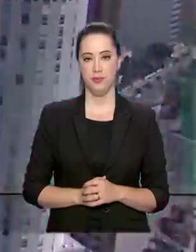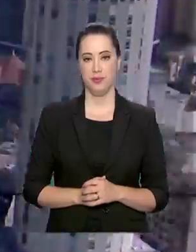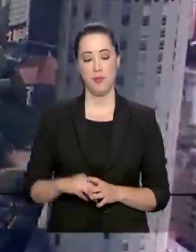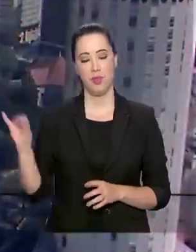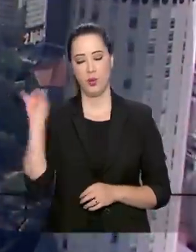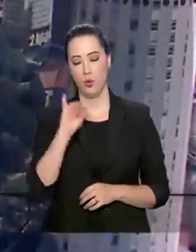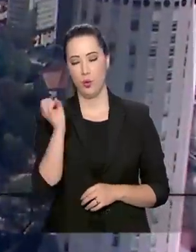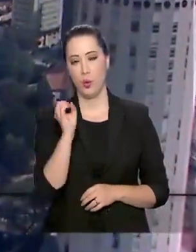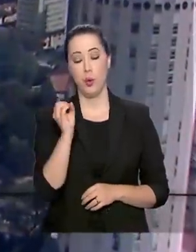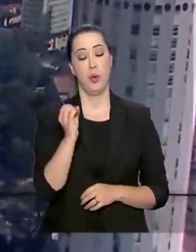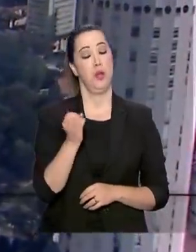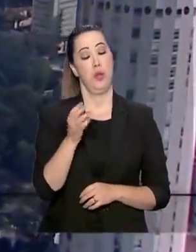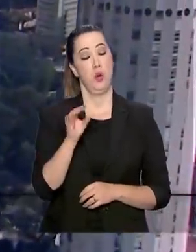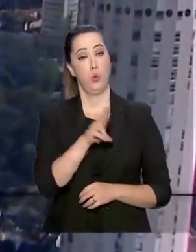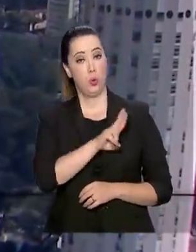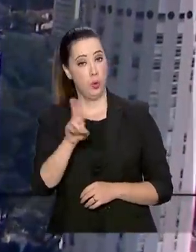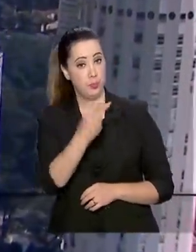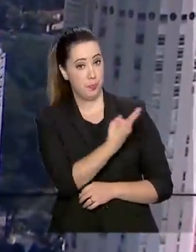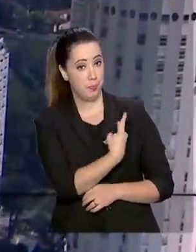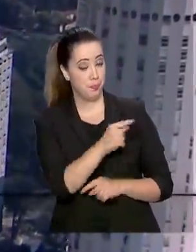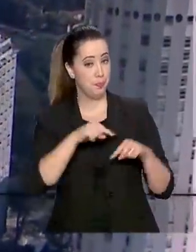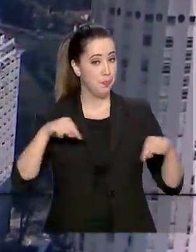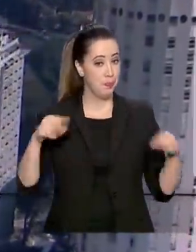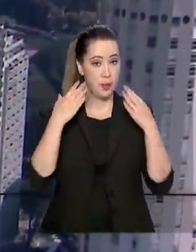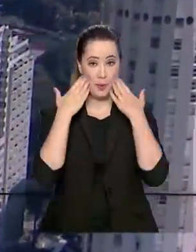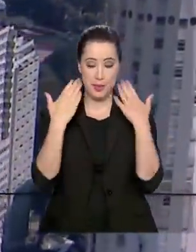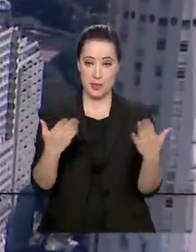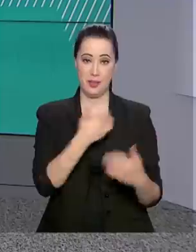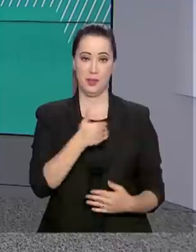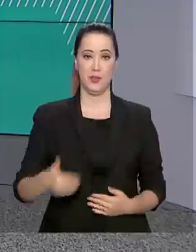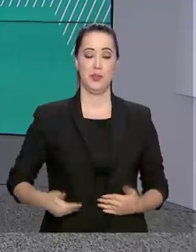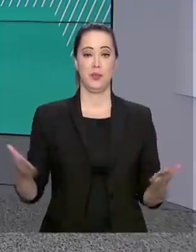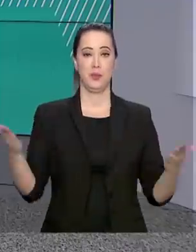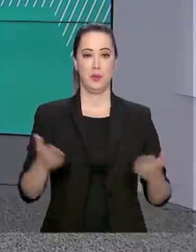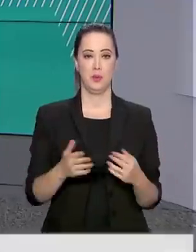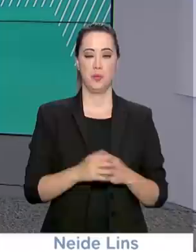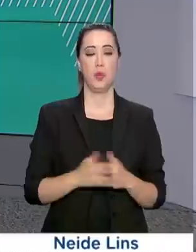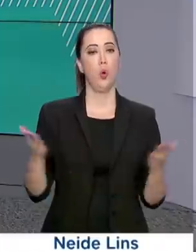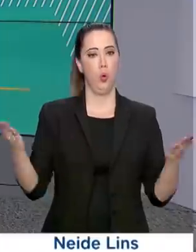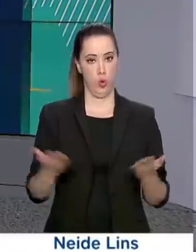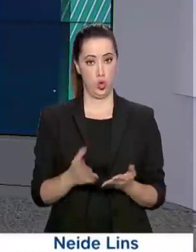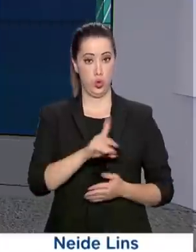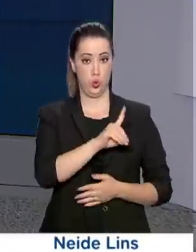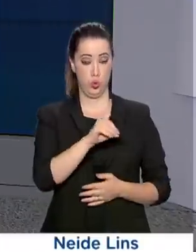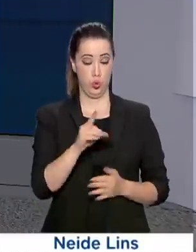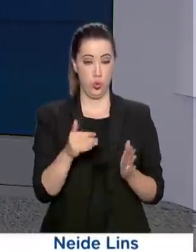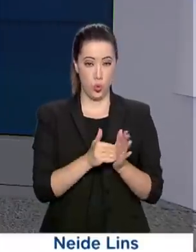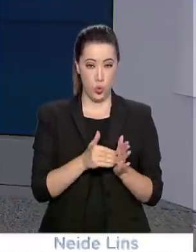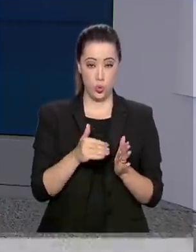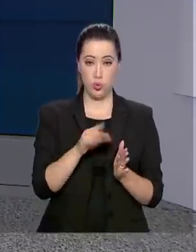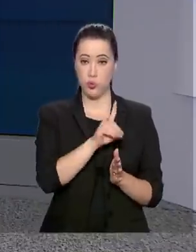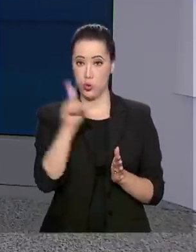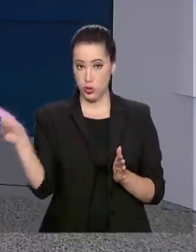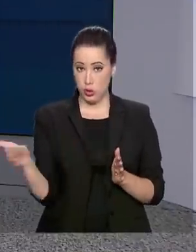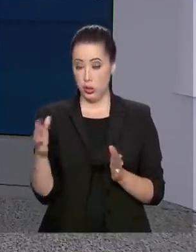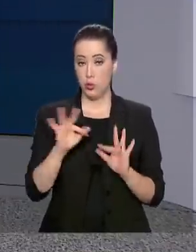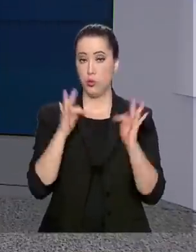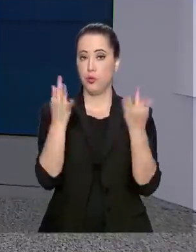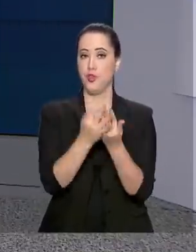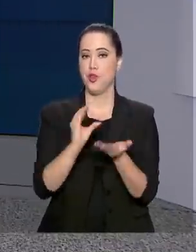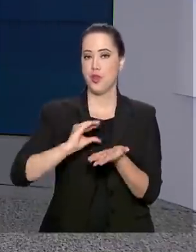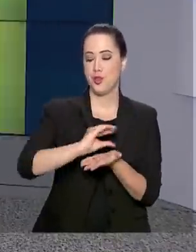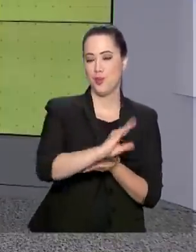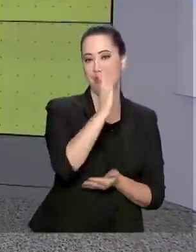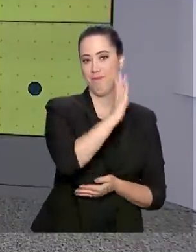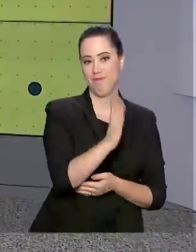Olá, sou Roberto Camargo e já estou de volta com o Governo Agora. Hoje, último dia do Fórum de Investimentos Brasil 2019,